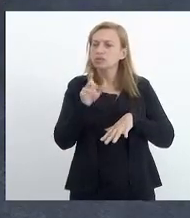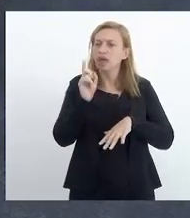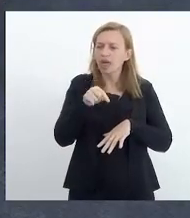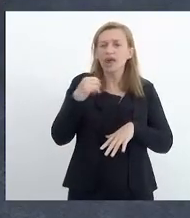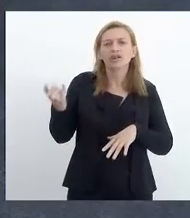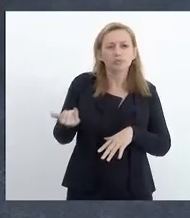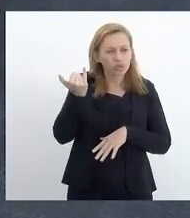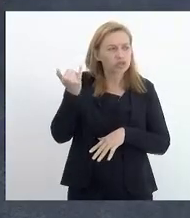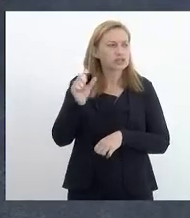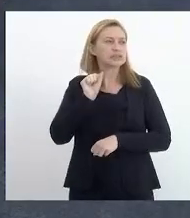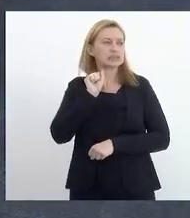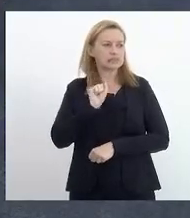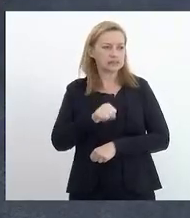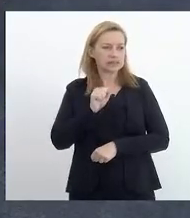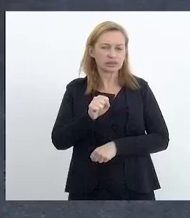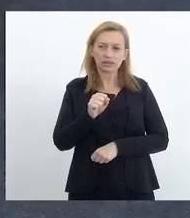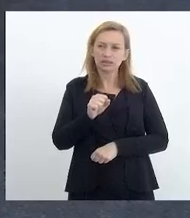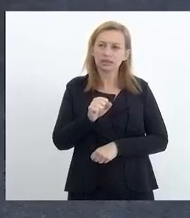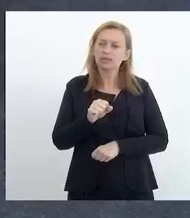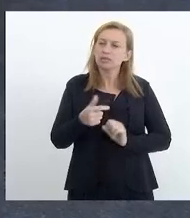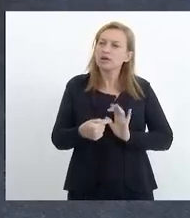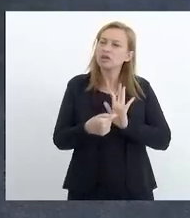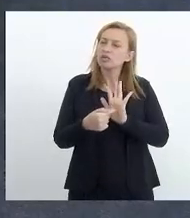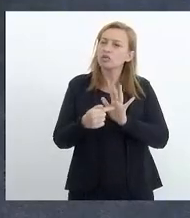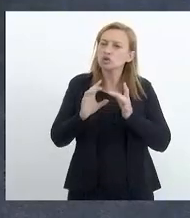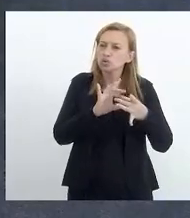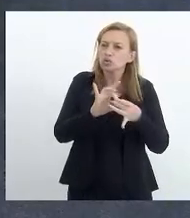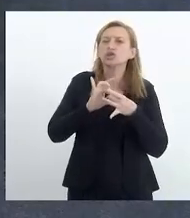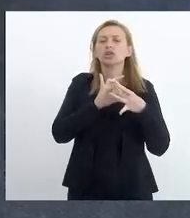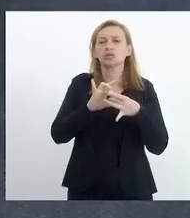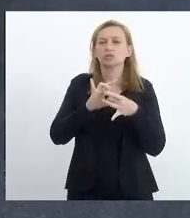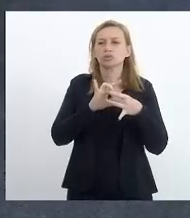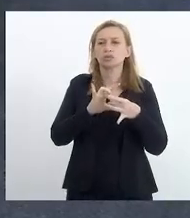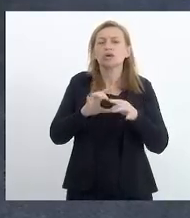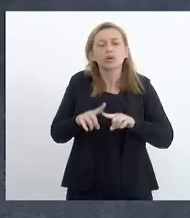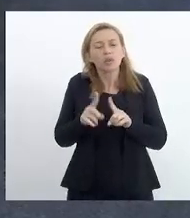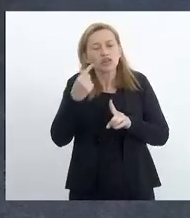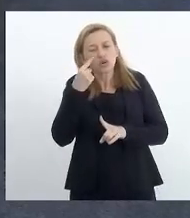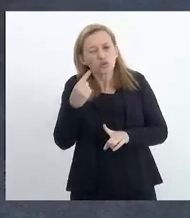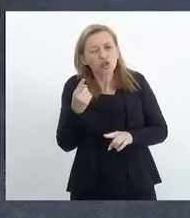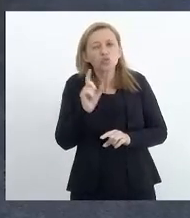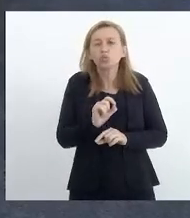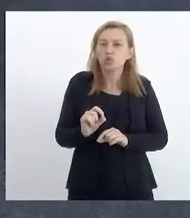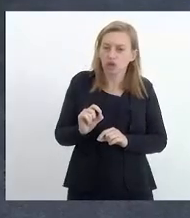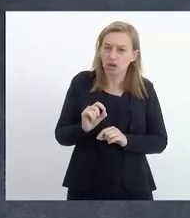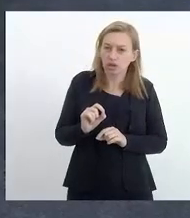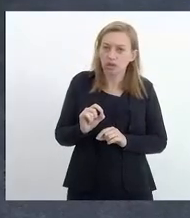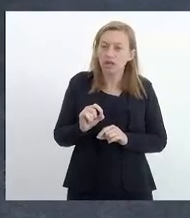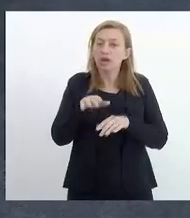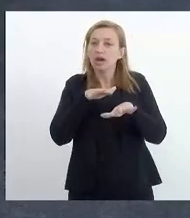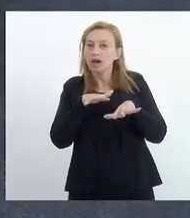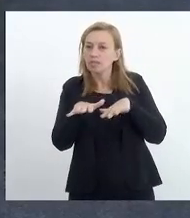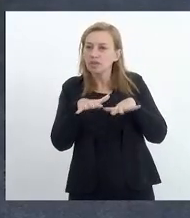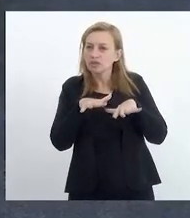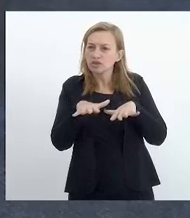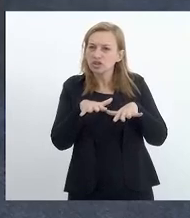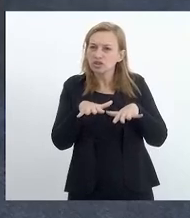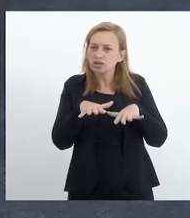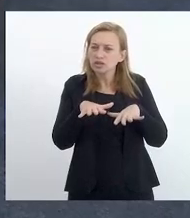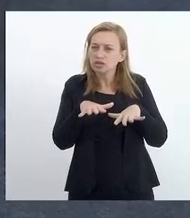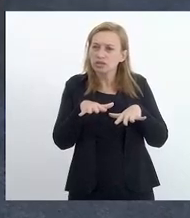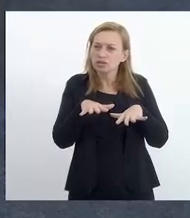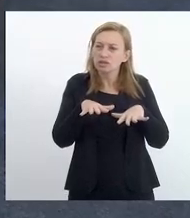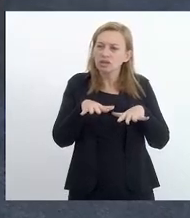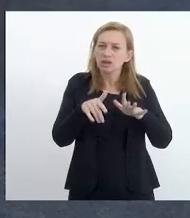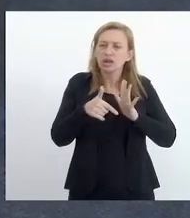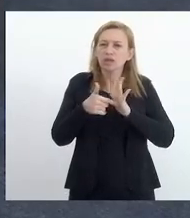muito importante para que se mostre união. Mas eu vejo que a manifestação, ela